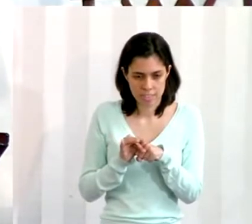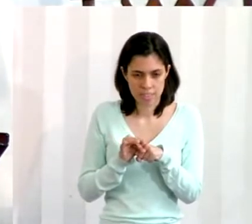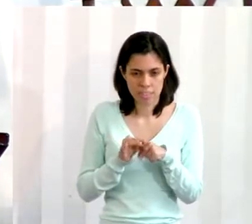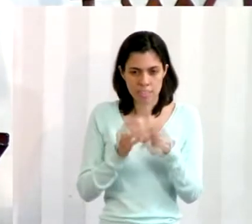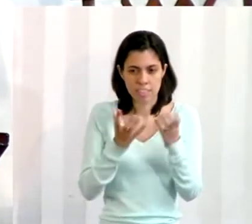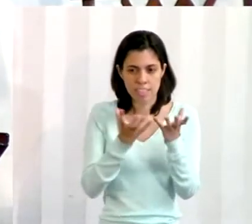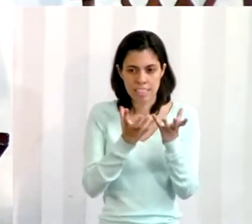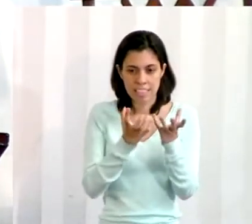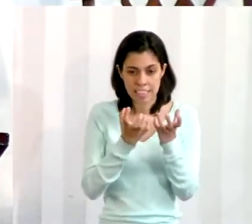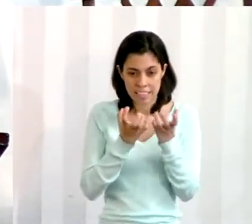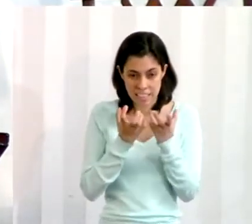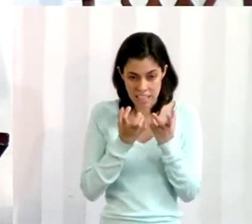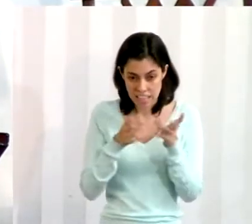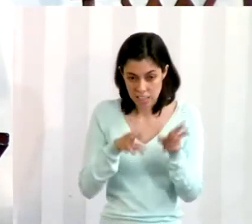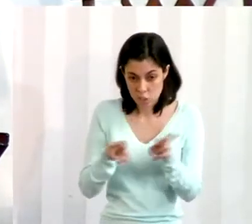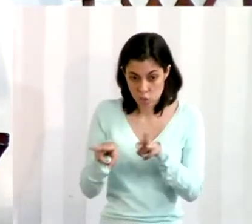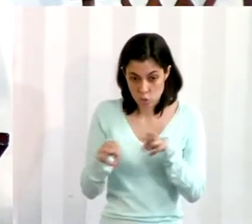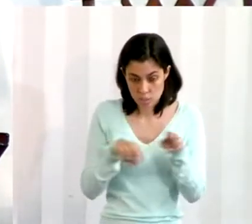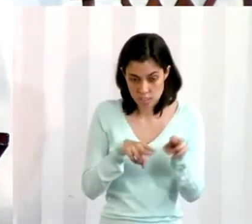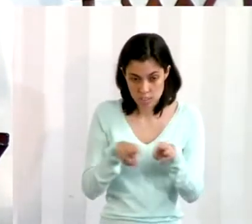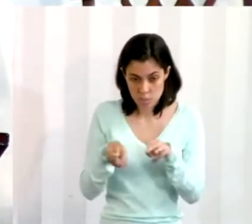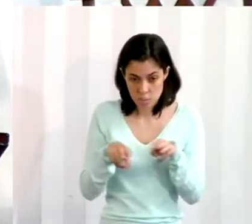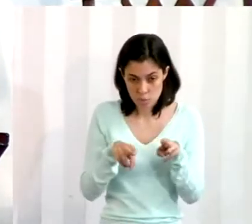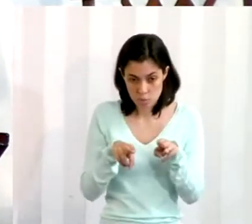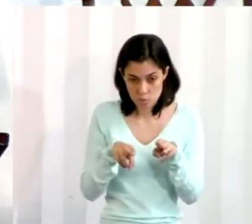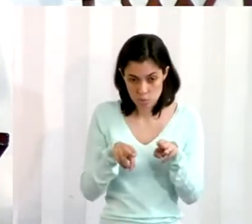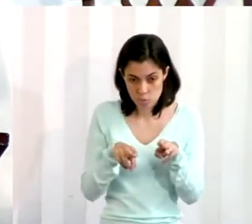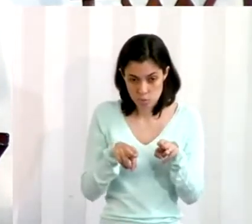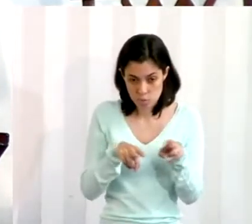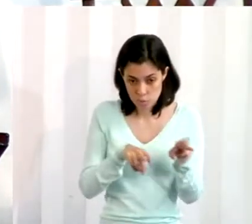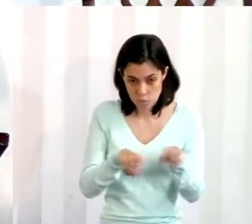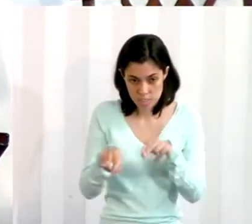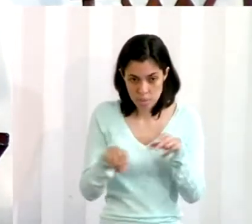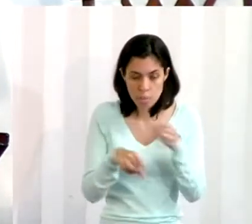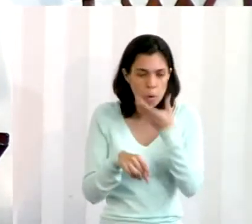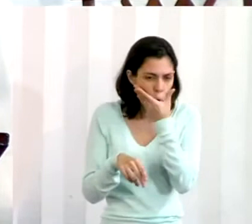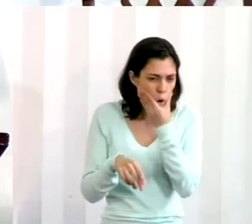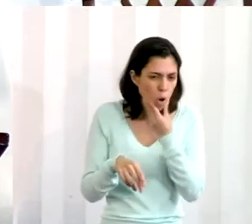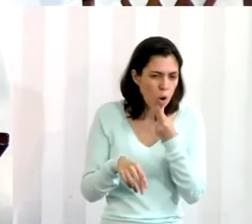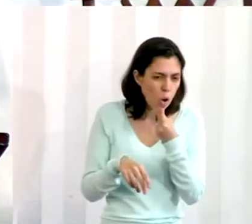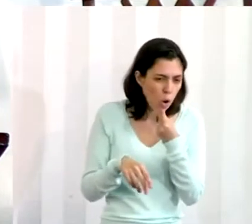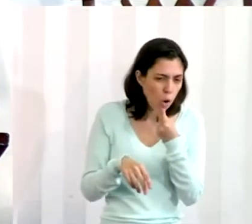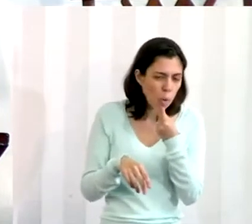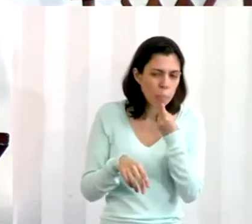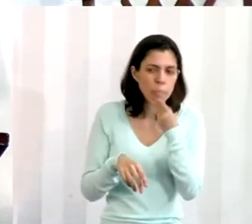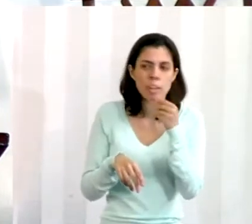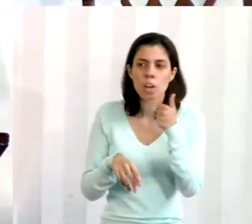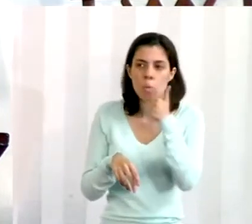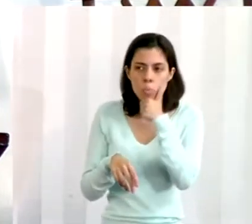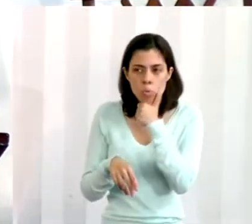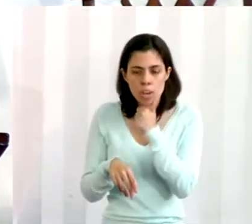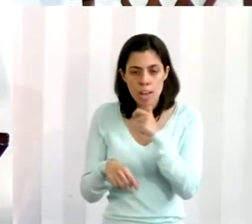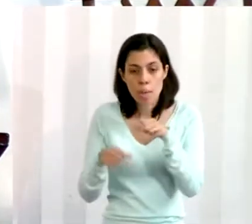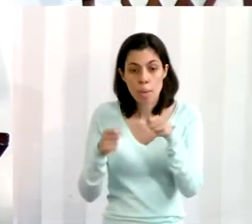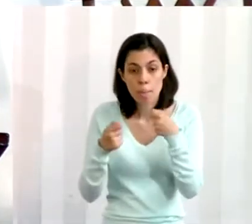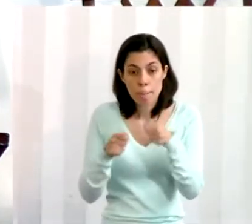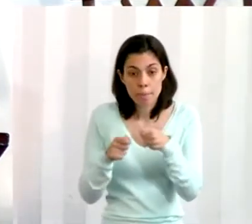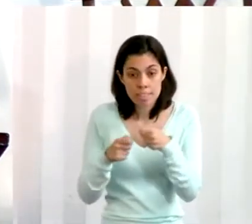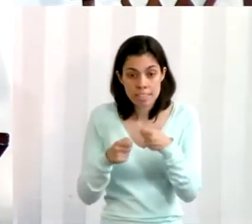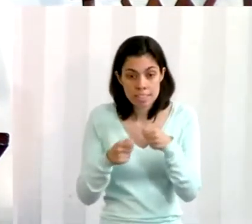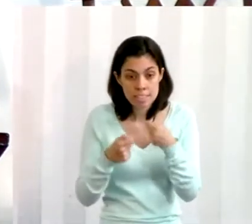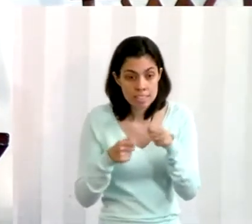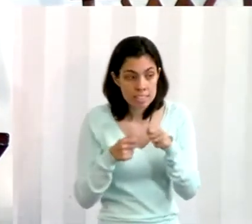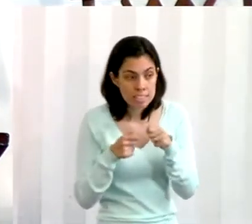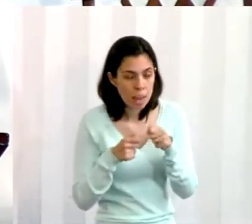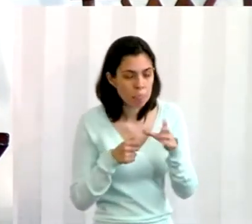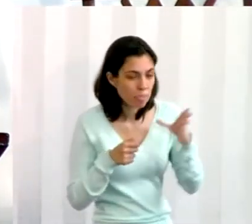sejam como o trabalhador, como o lavrador, como aquele que planta e precisa da chuva. A Palestina tinha